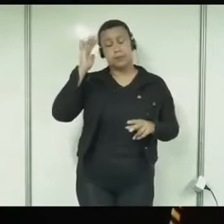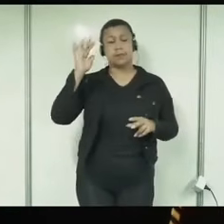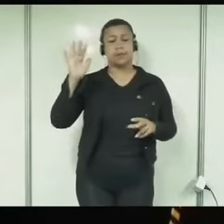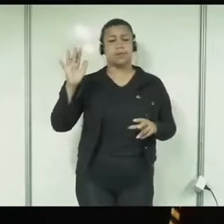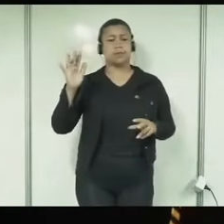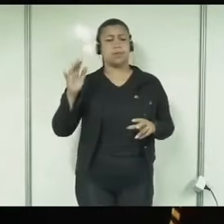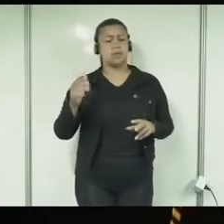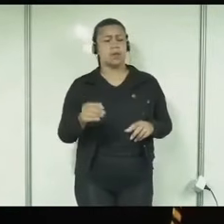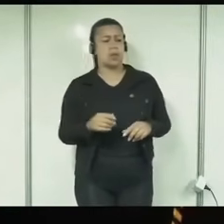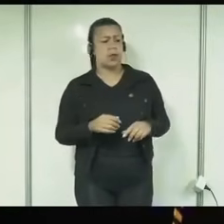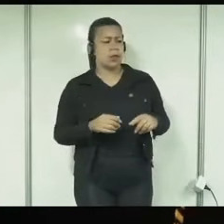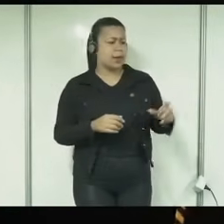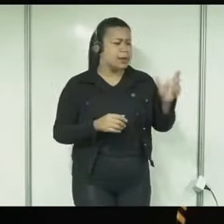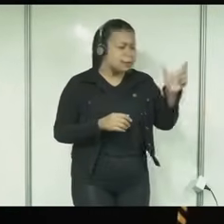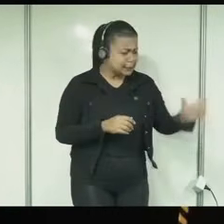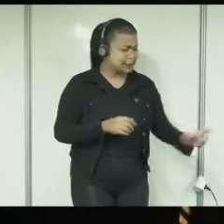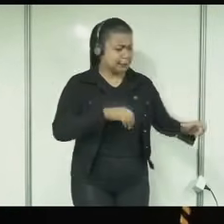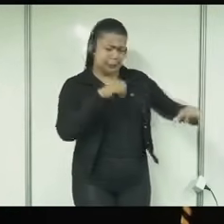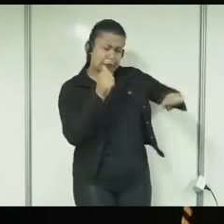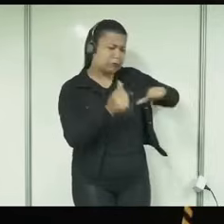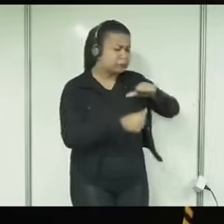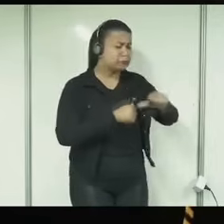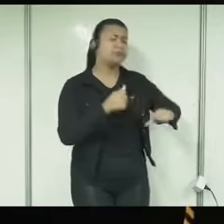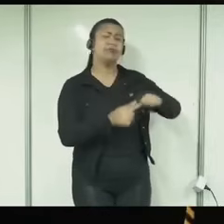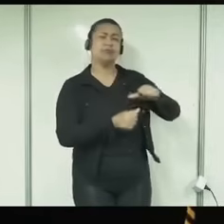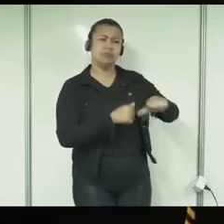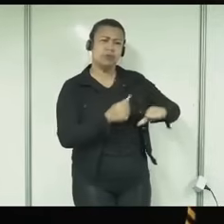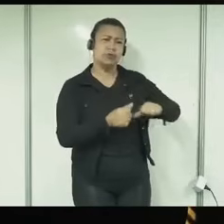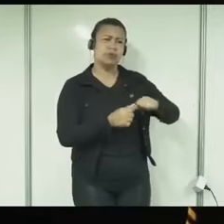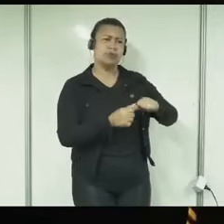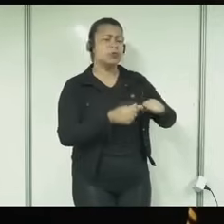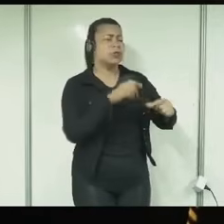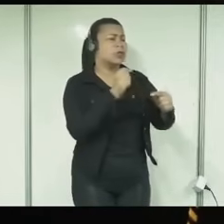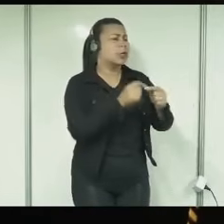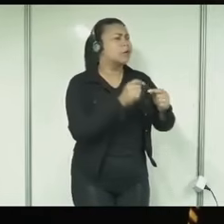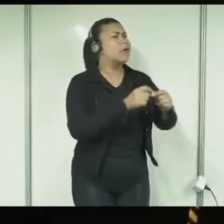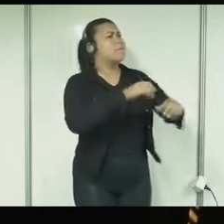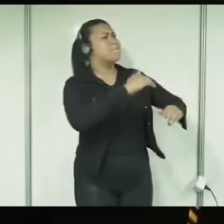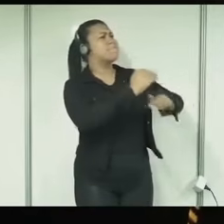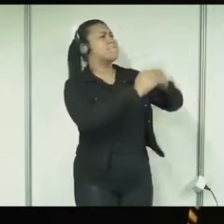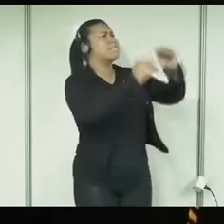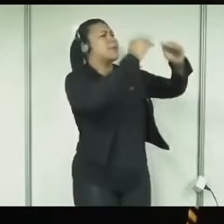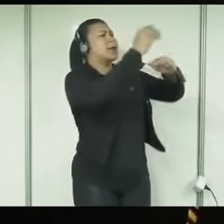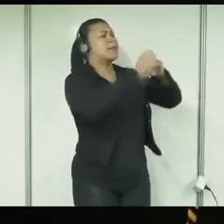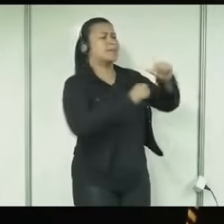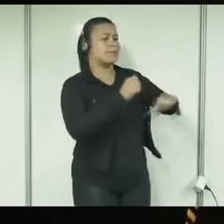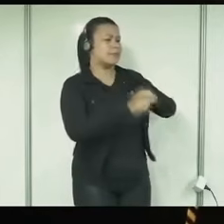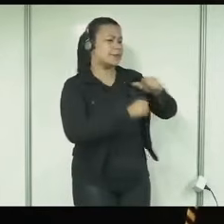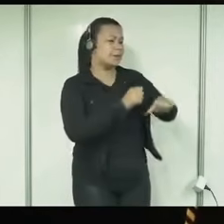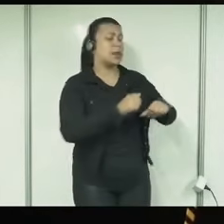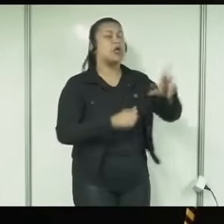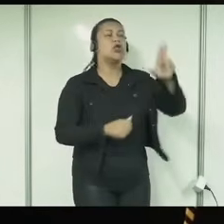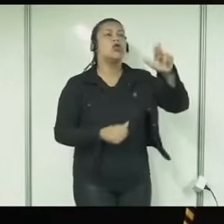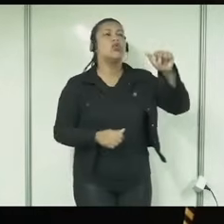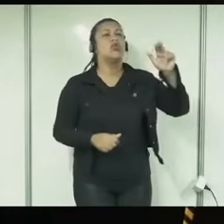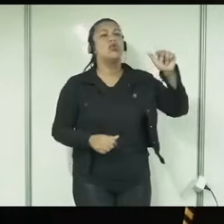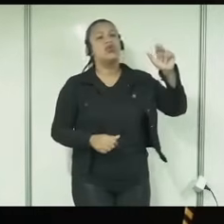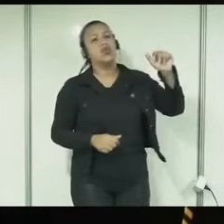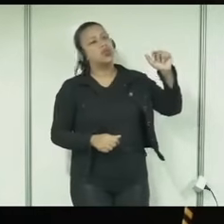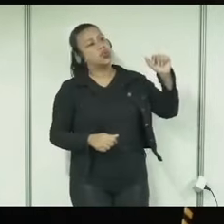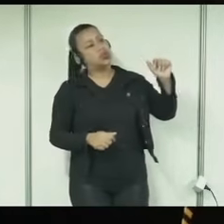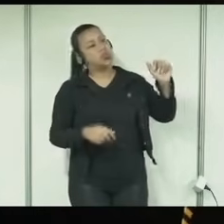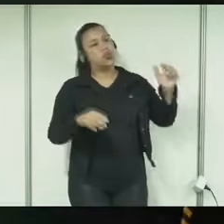Se a pessoa não muda, se ela não faz o processo de mudança, não vai para frente. Porque a